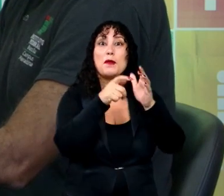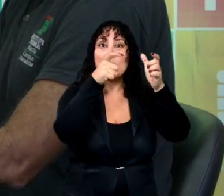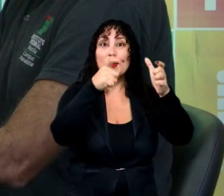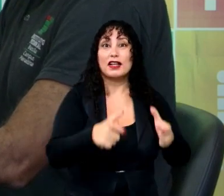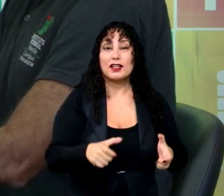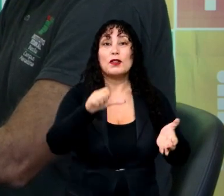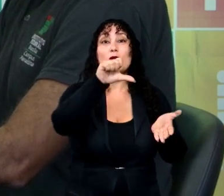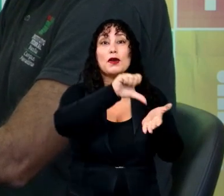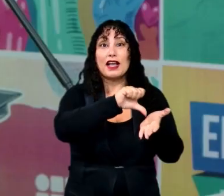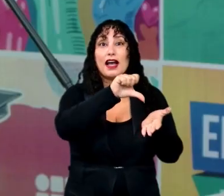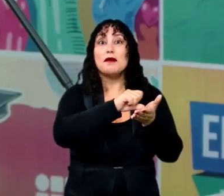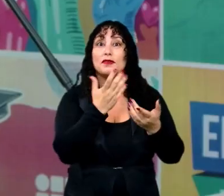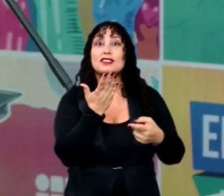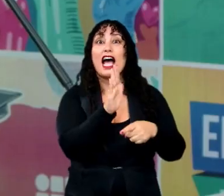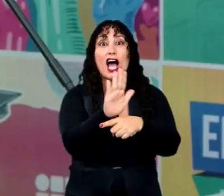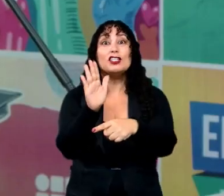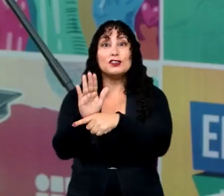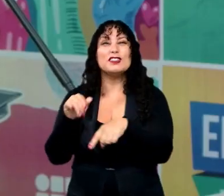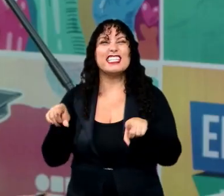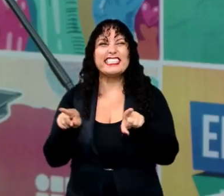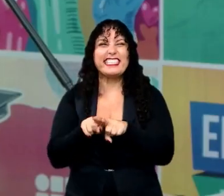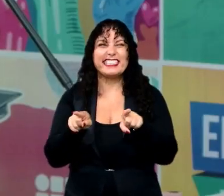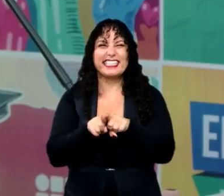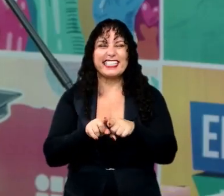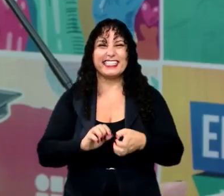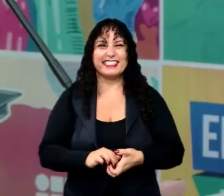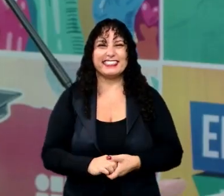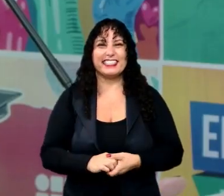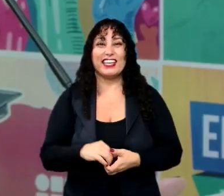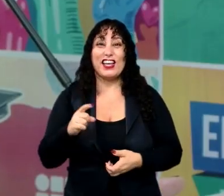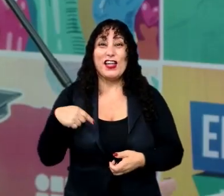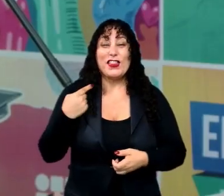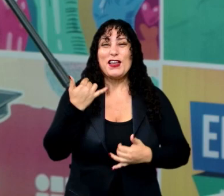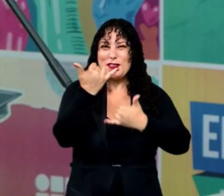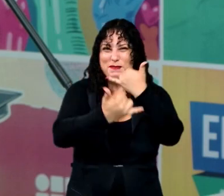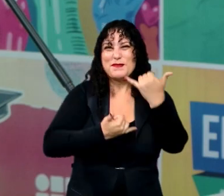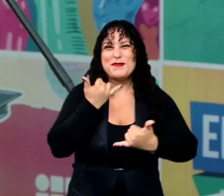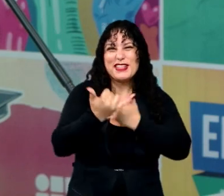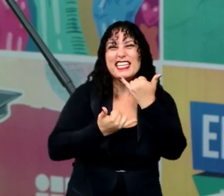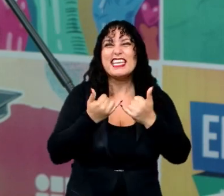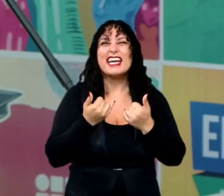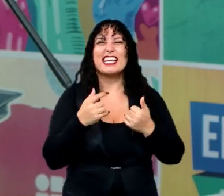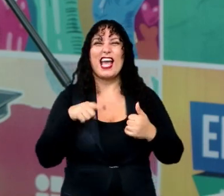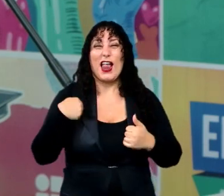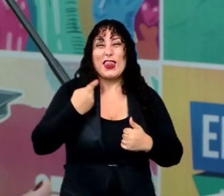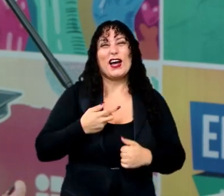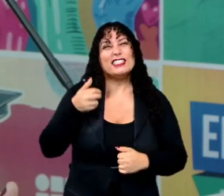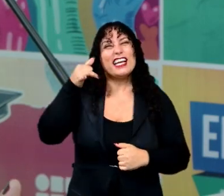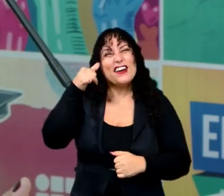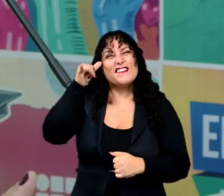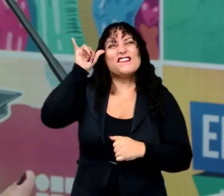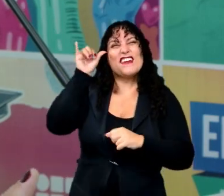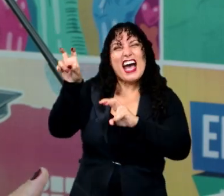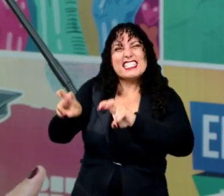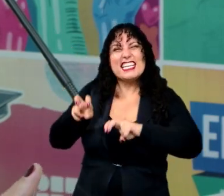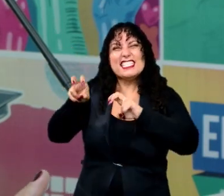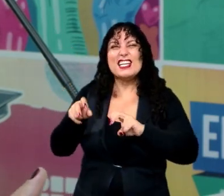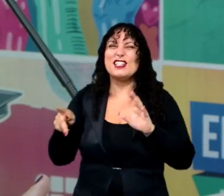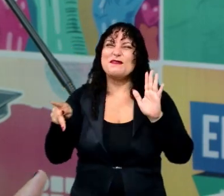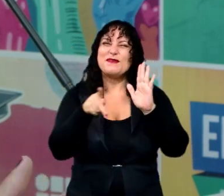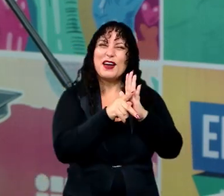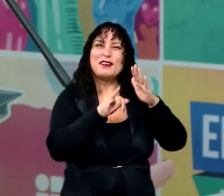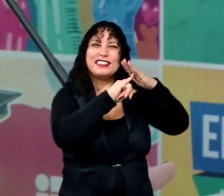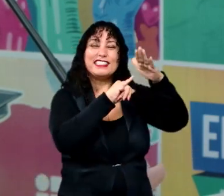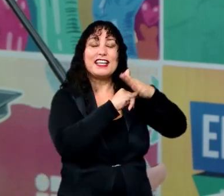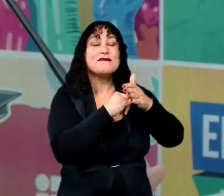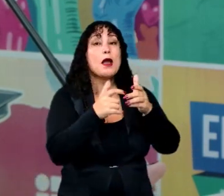campus ela ajuda muito nisso também né porque a gente brinca aqui que é a fazendinha né do do nosso Instituto porque a